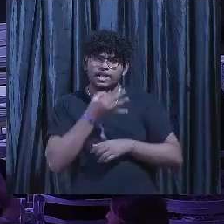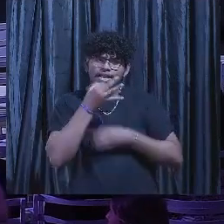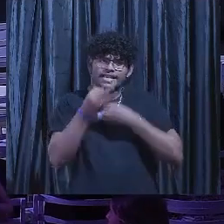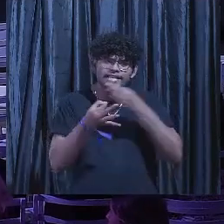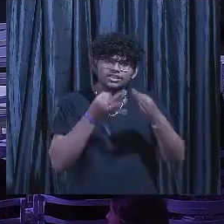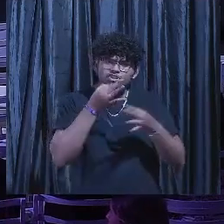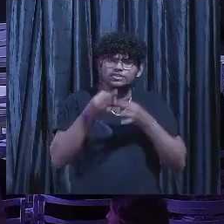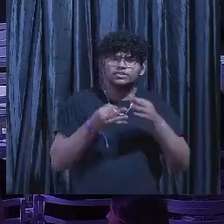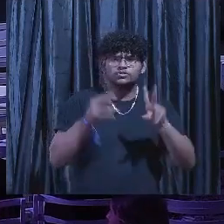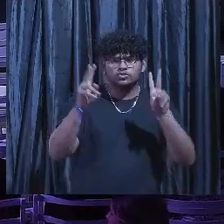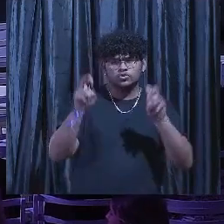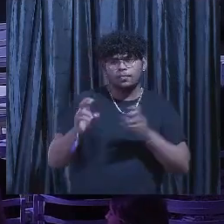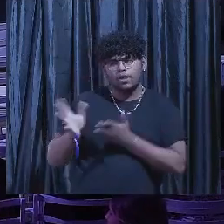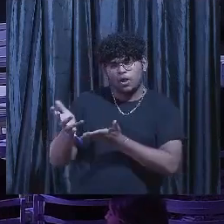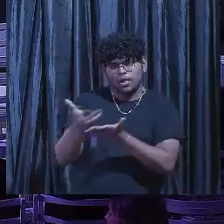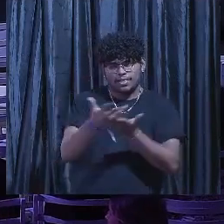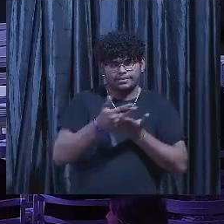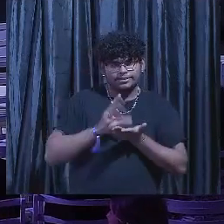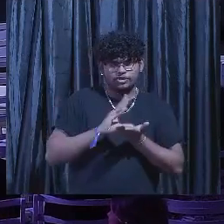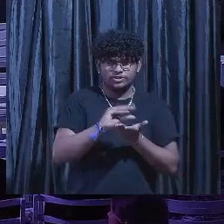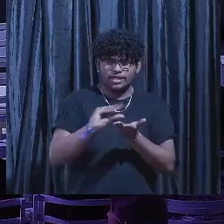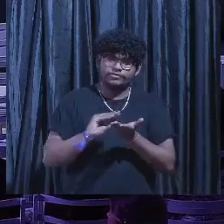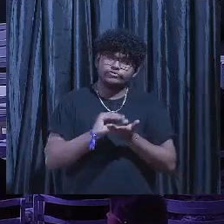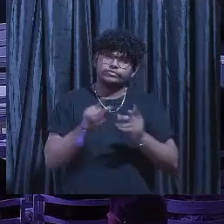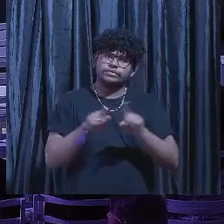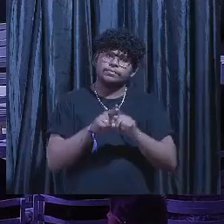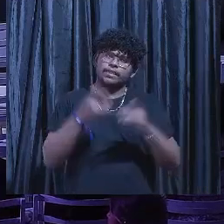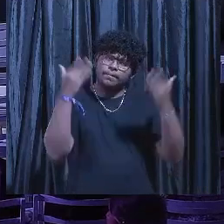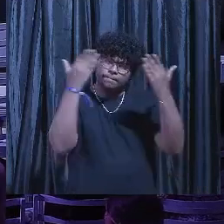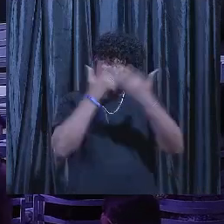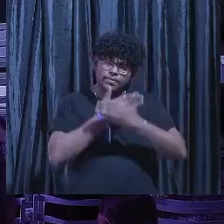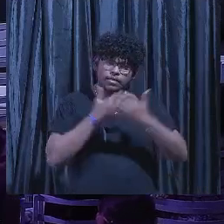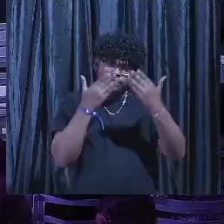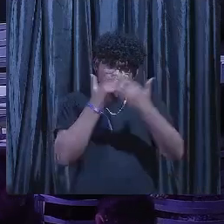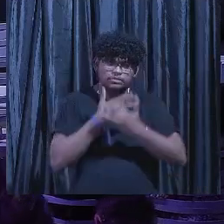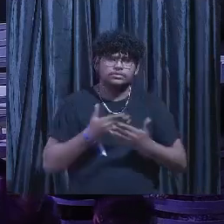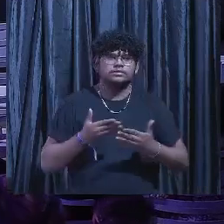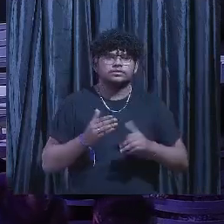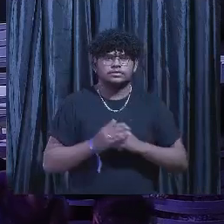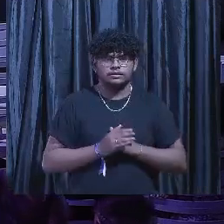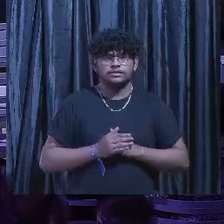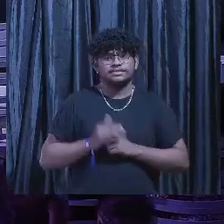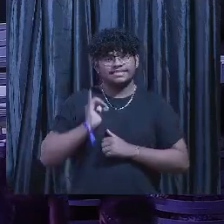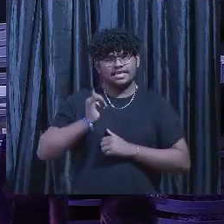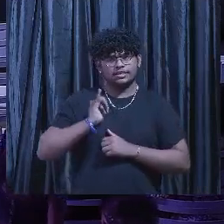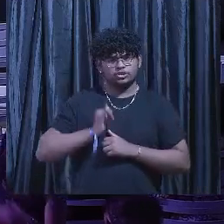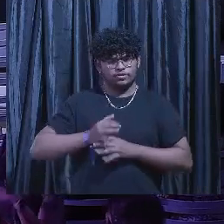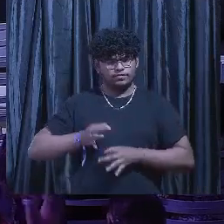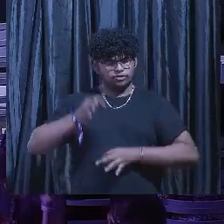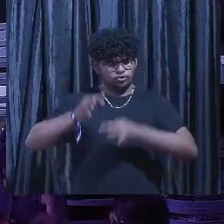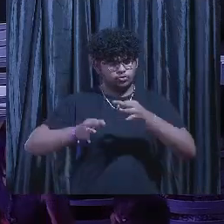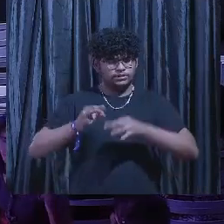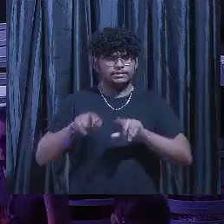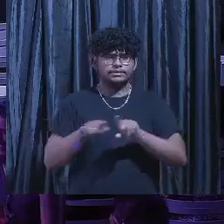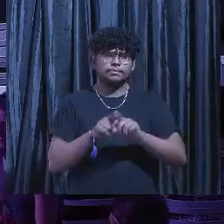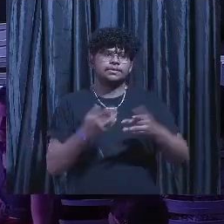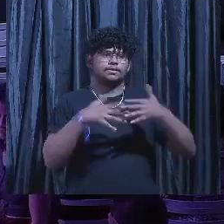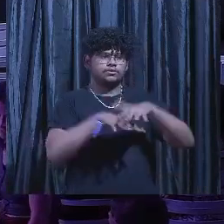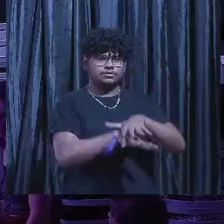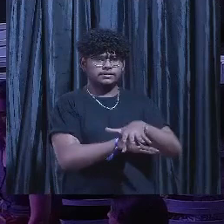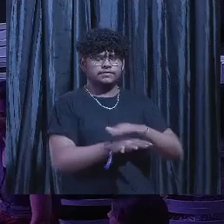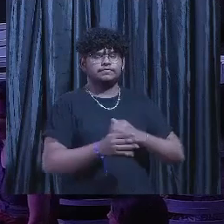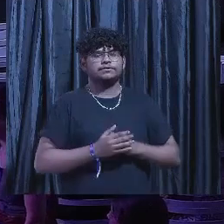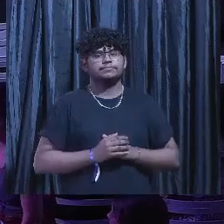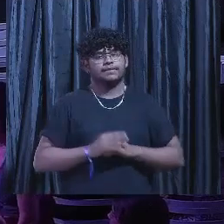dados e a transparência dos mesmos, para a construção de narrativas mais justas e inclusivas. Educação, dados